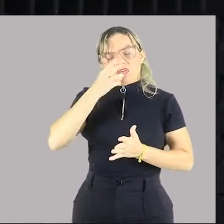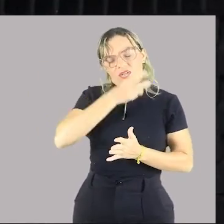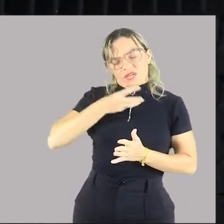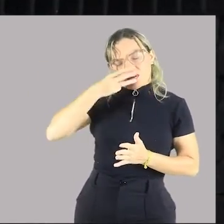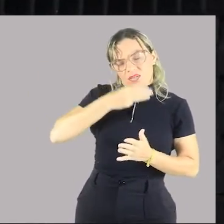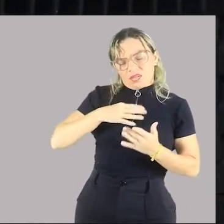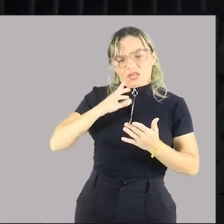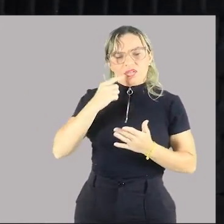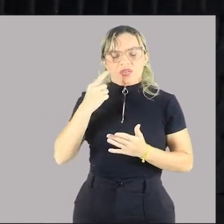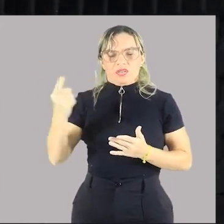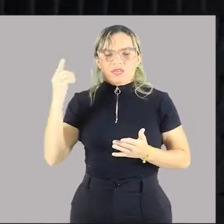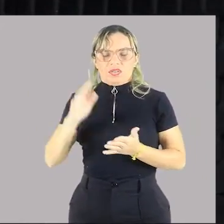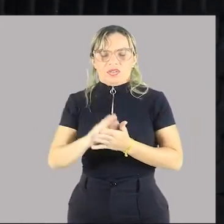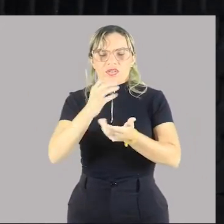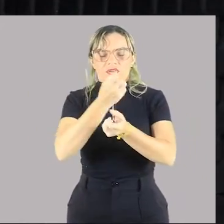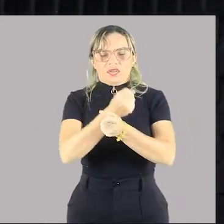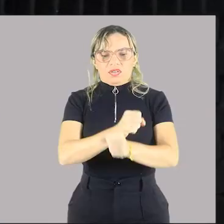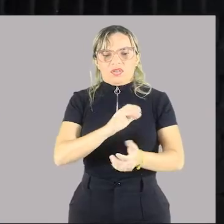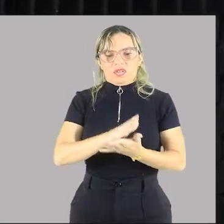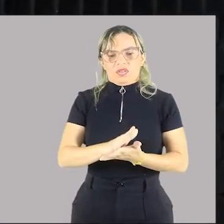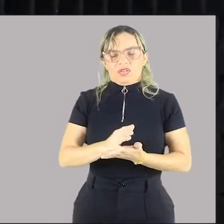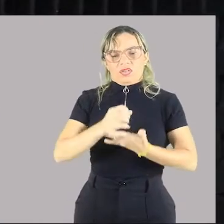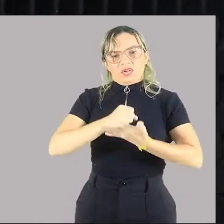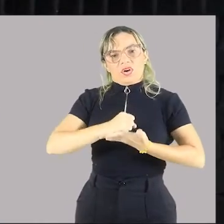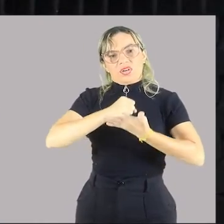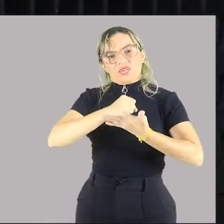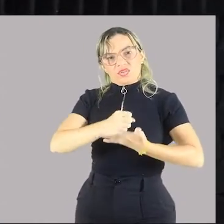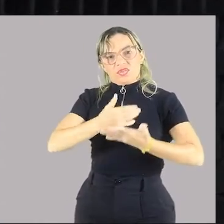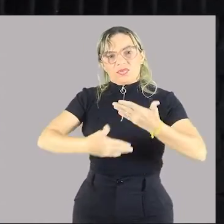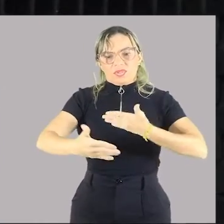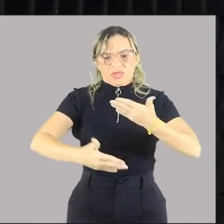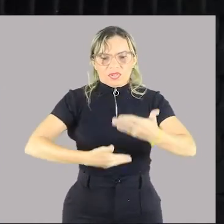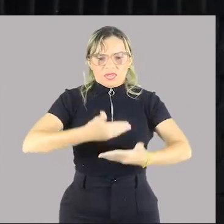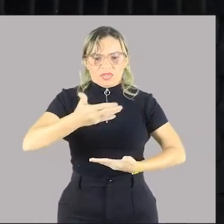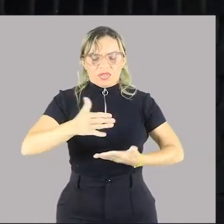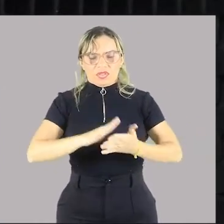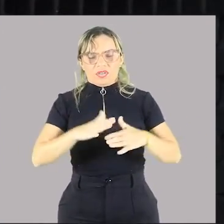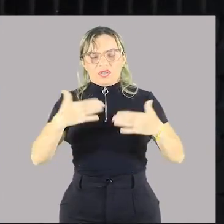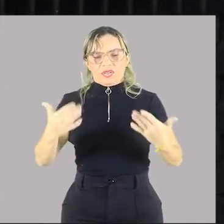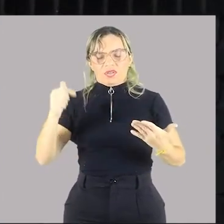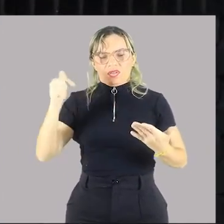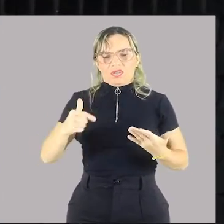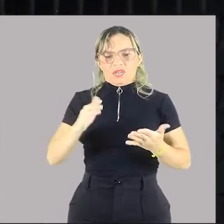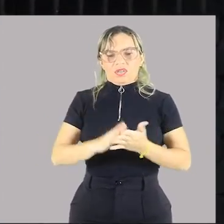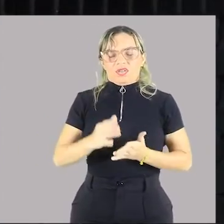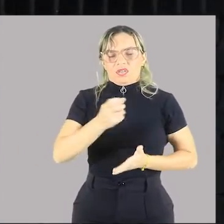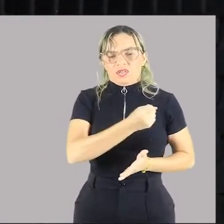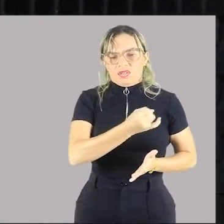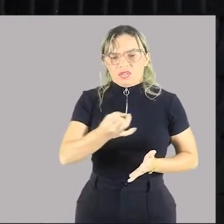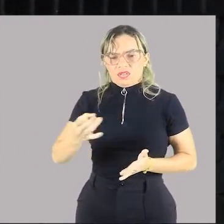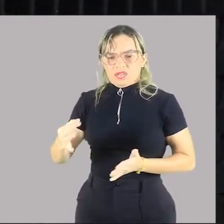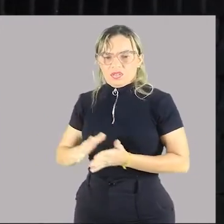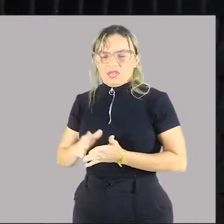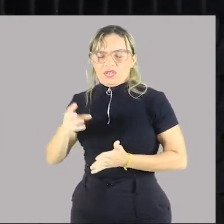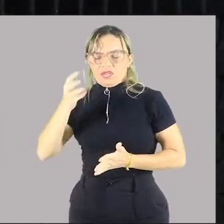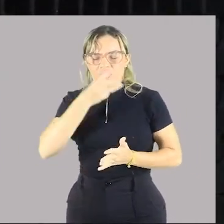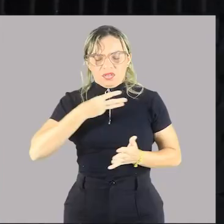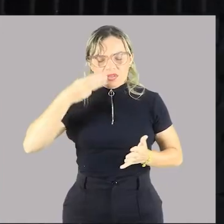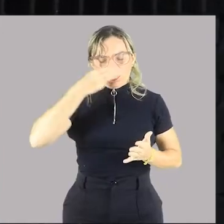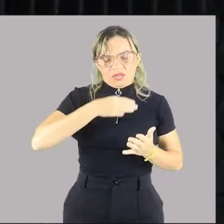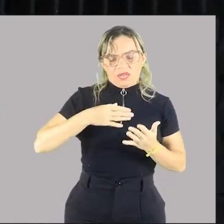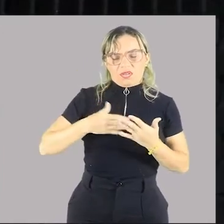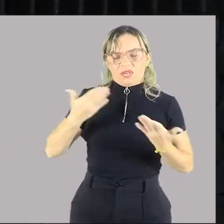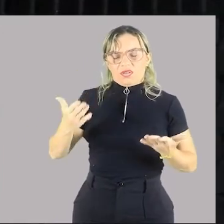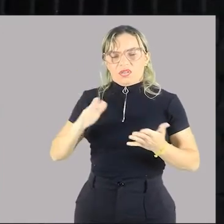forma, os escravos estão contribuindo para isso. Mesmo aquela quantidade de doces que